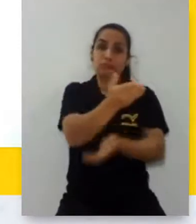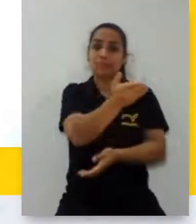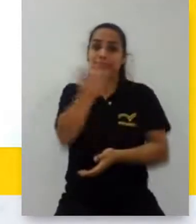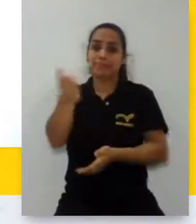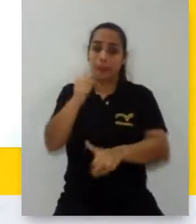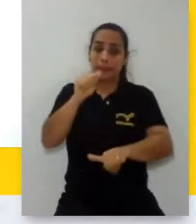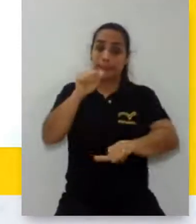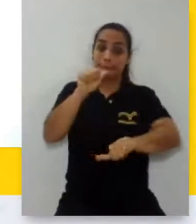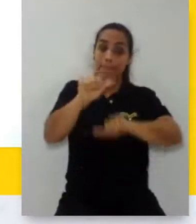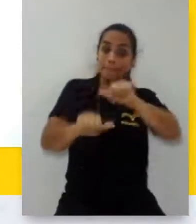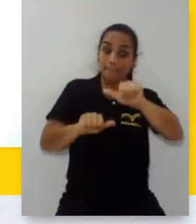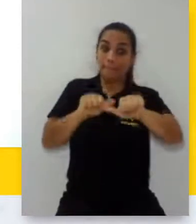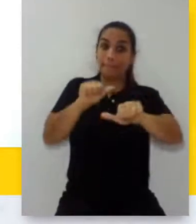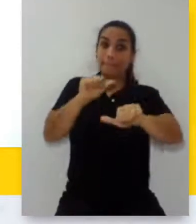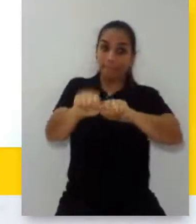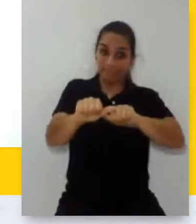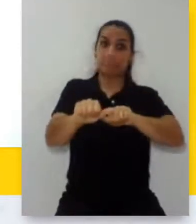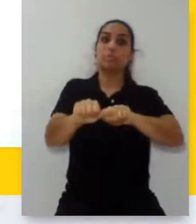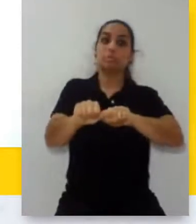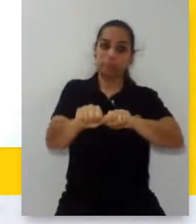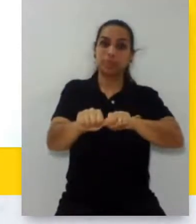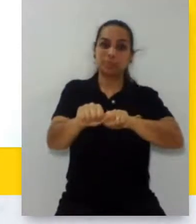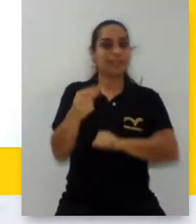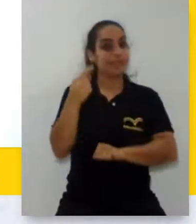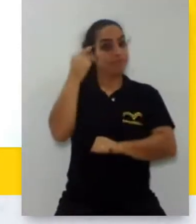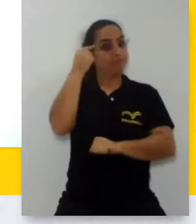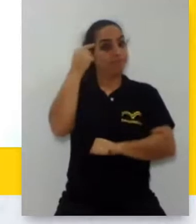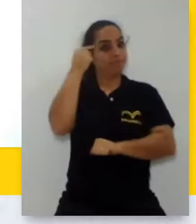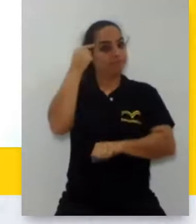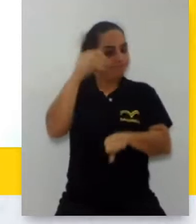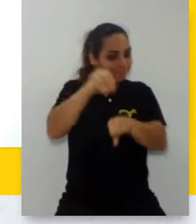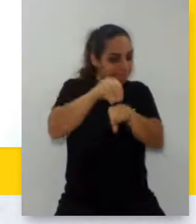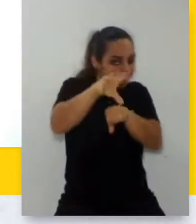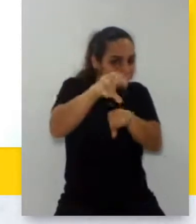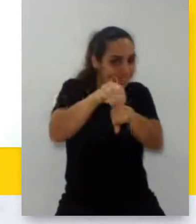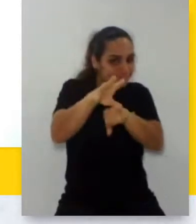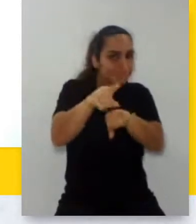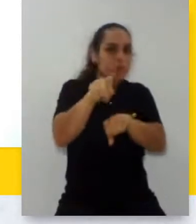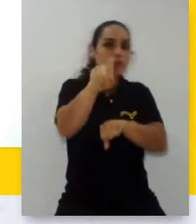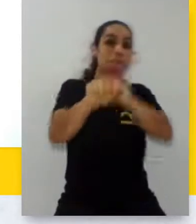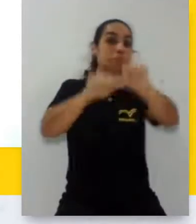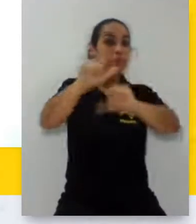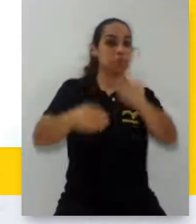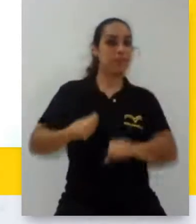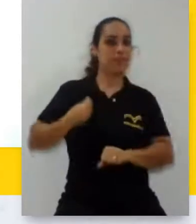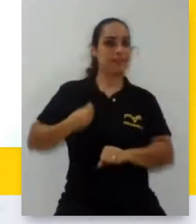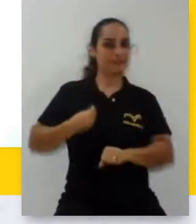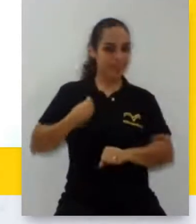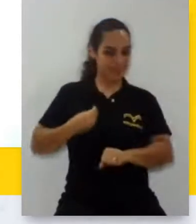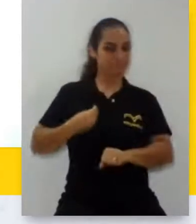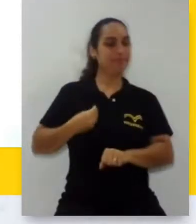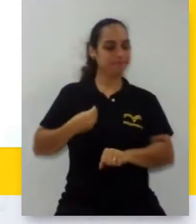e algo do que eu falei possa acrescentar de bom na vida de vocês. Deixo meu abraço a todos e uma boa noite a todos.